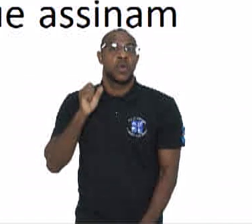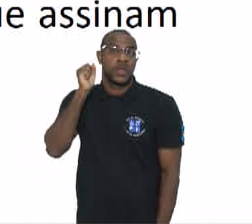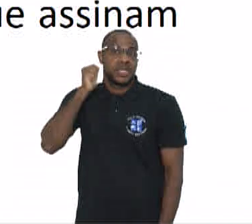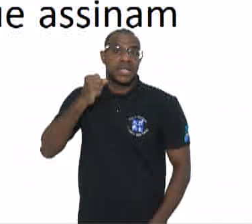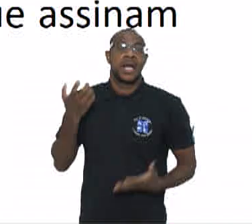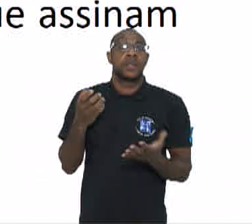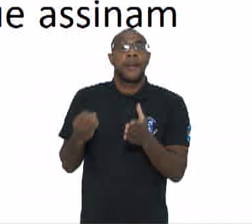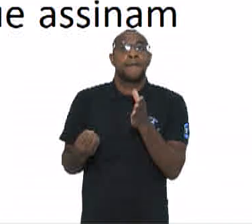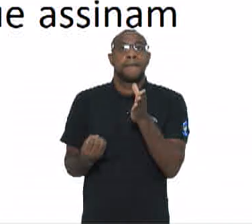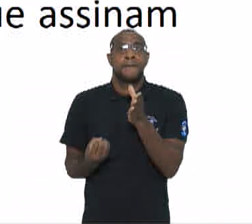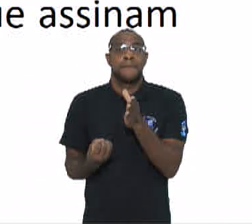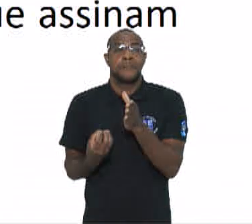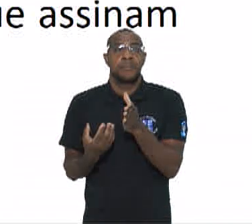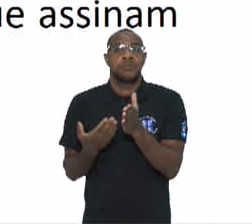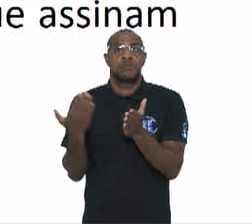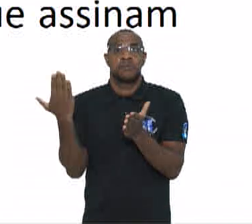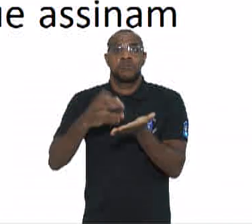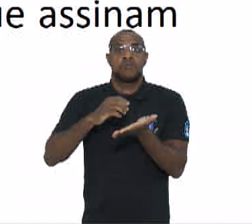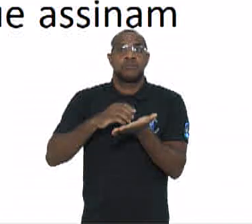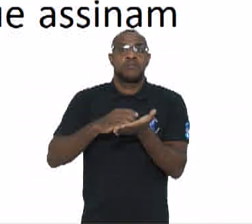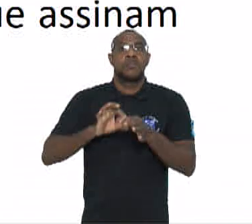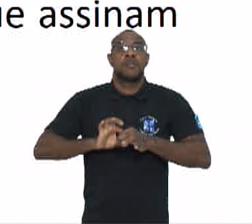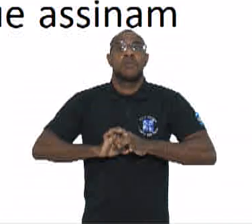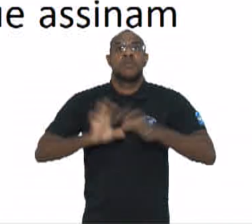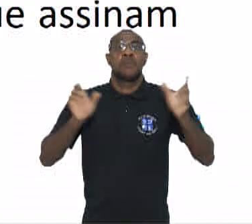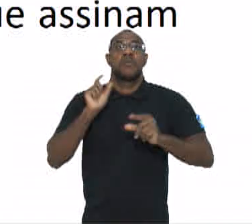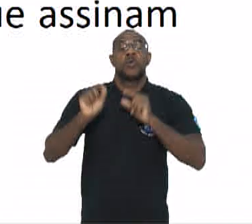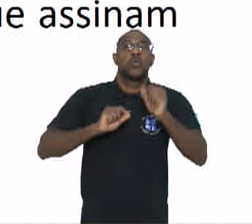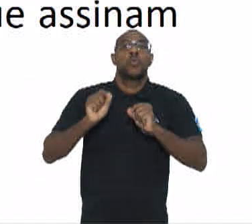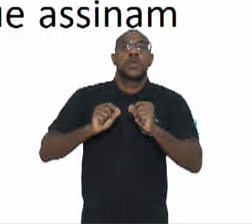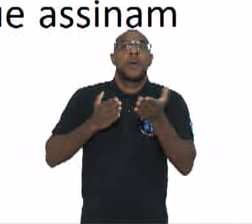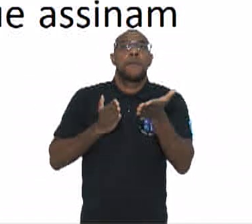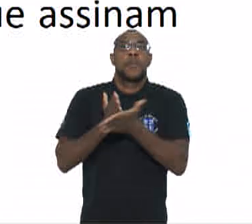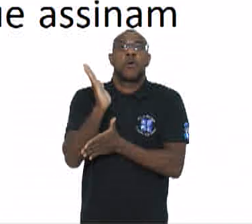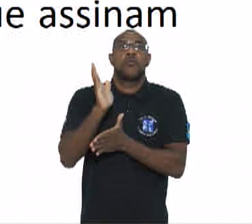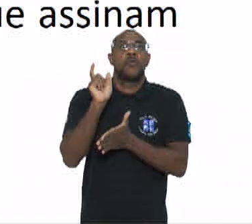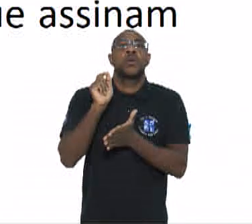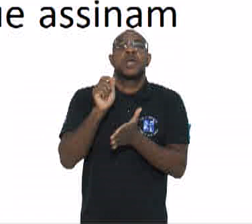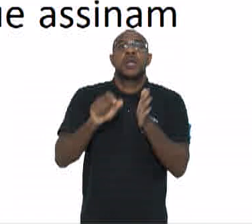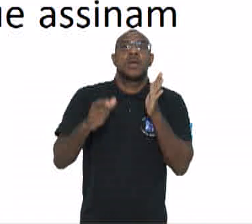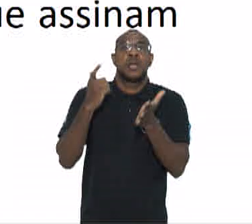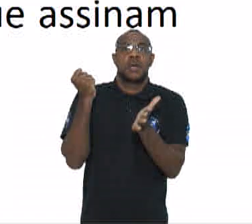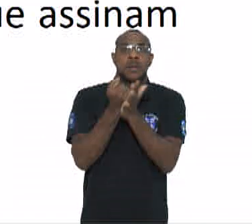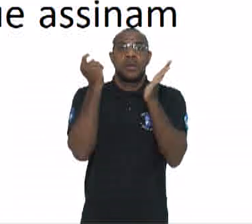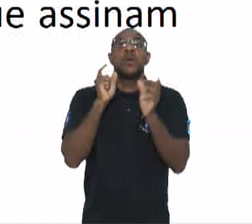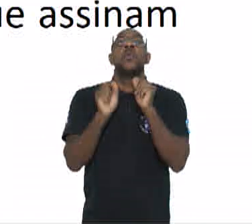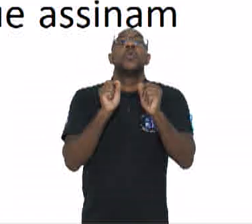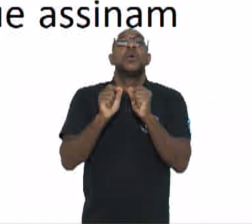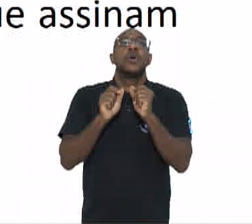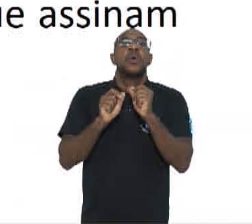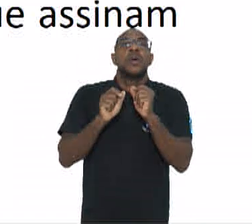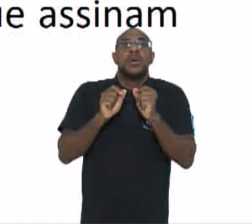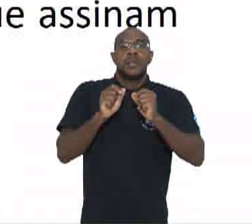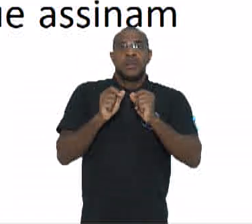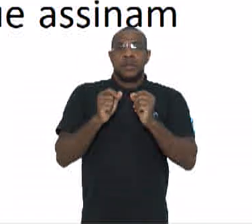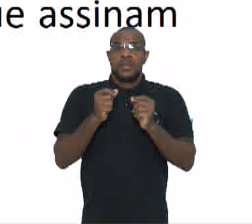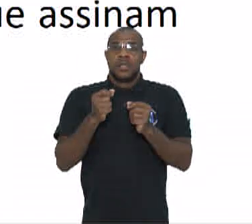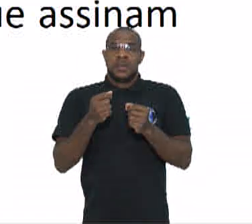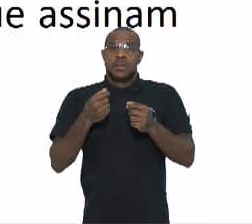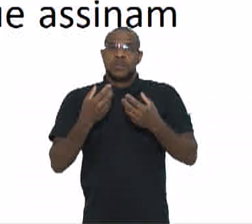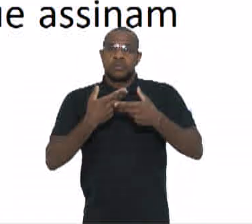desta quarta-feira o novo marco regulatório do saneamento básico, reacendendo debates antigos